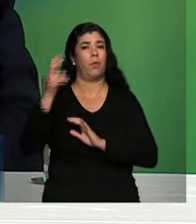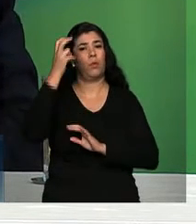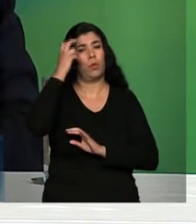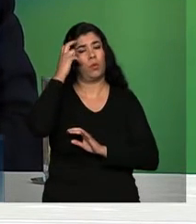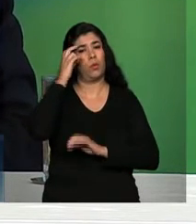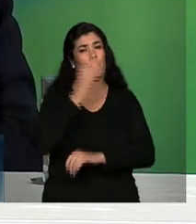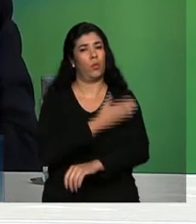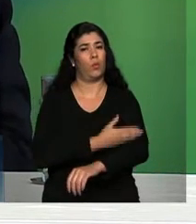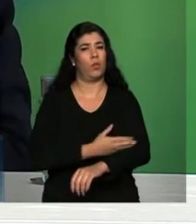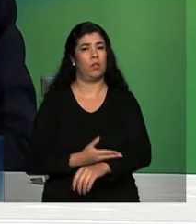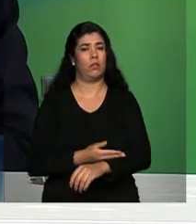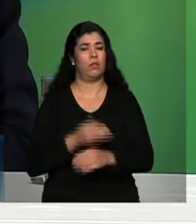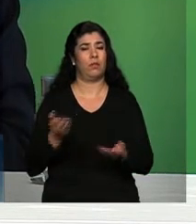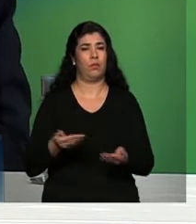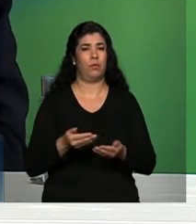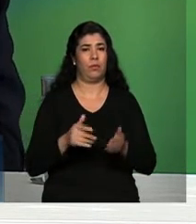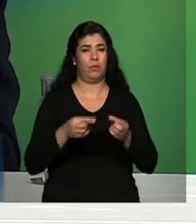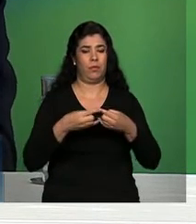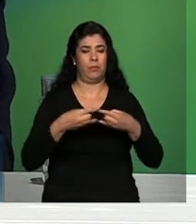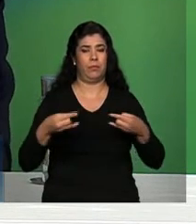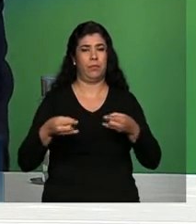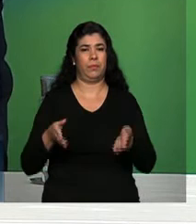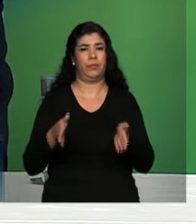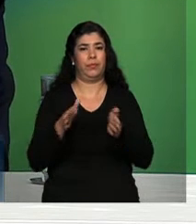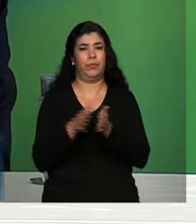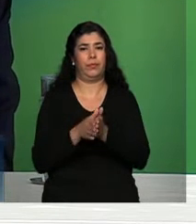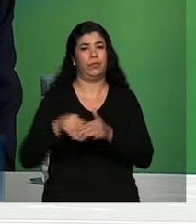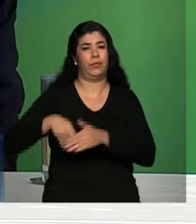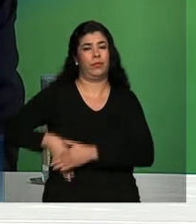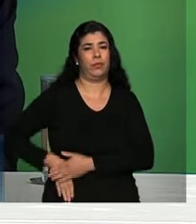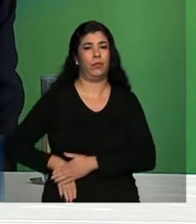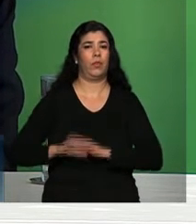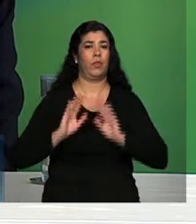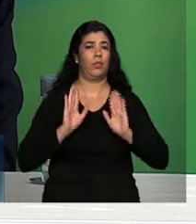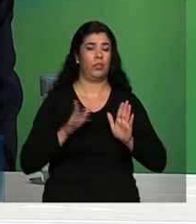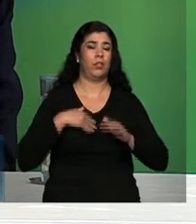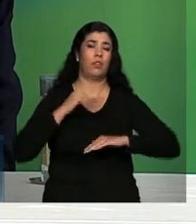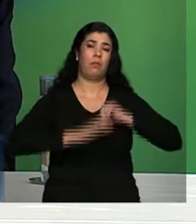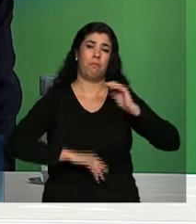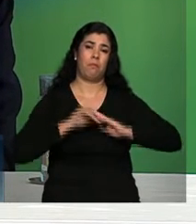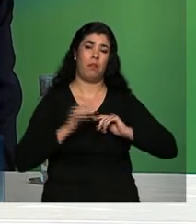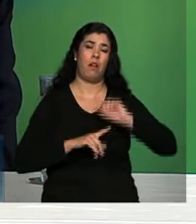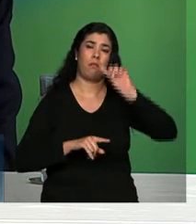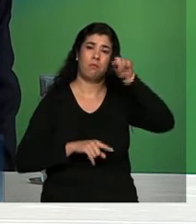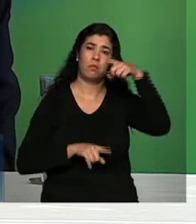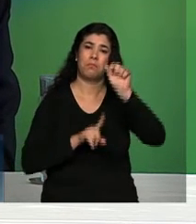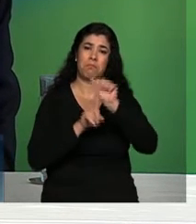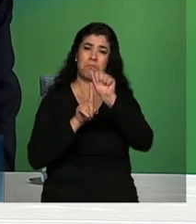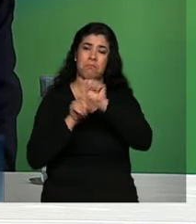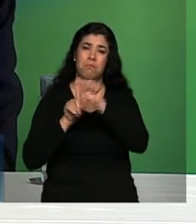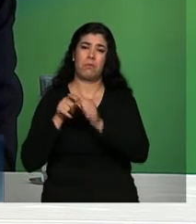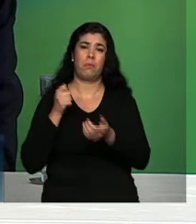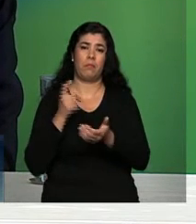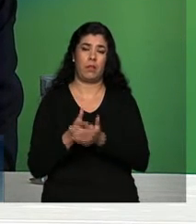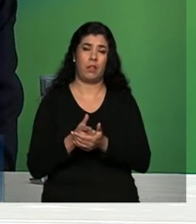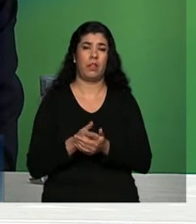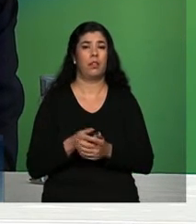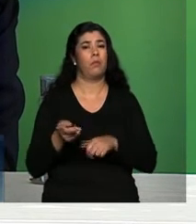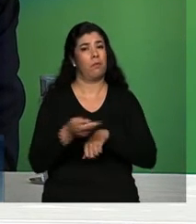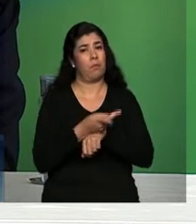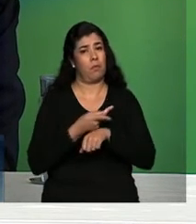que cabe no bolso, né? Então, nós já estamos experimentando uma boa melhoria em termos